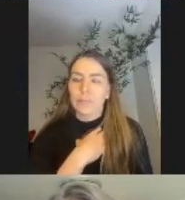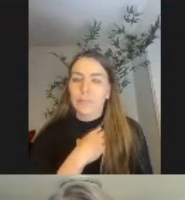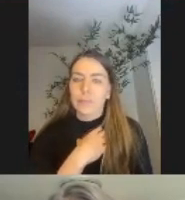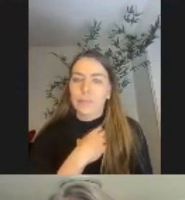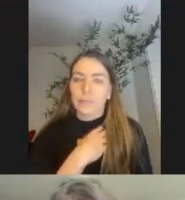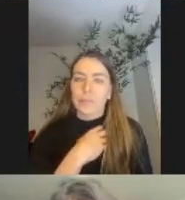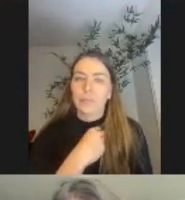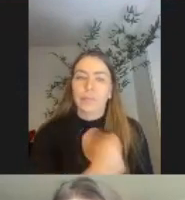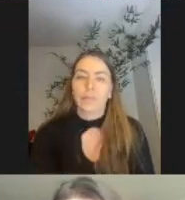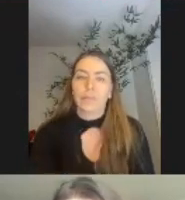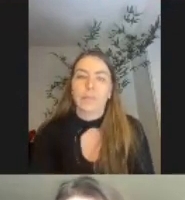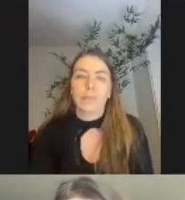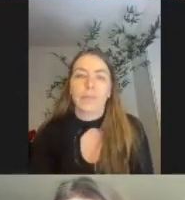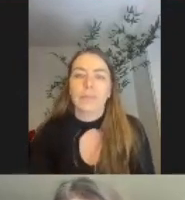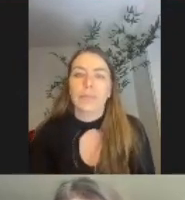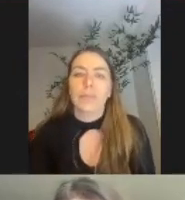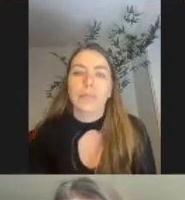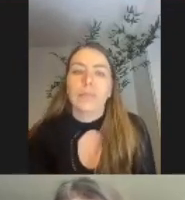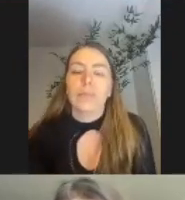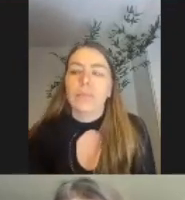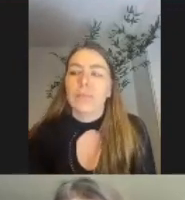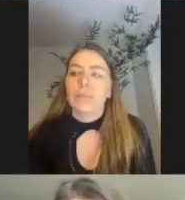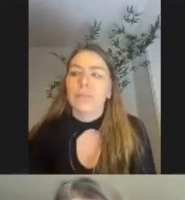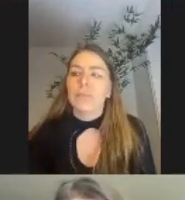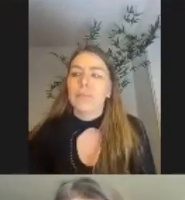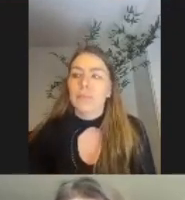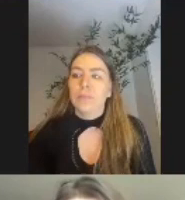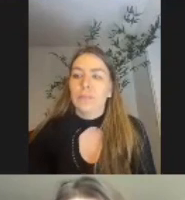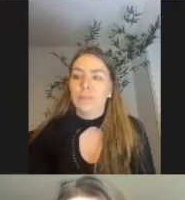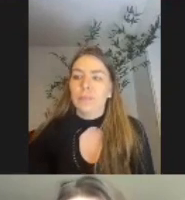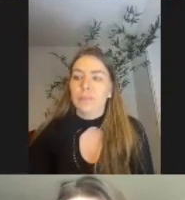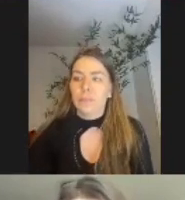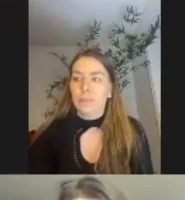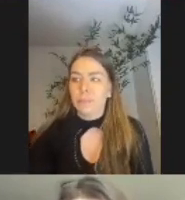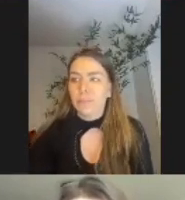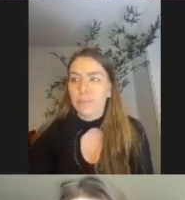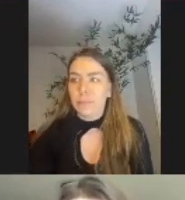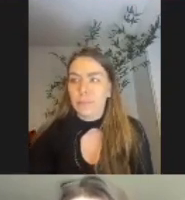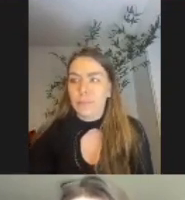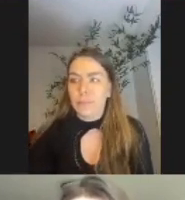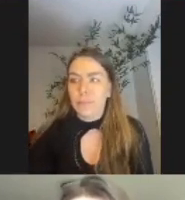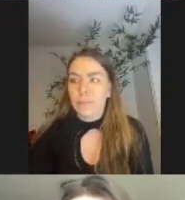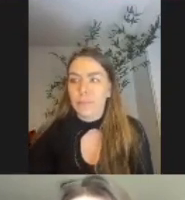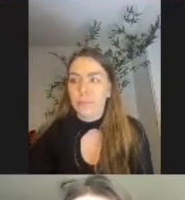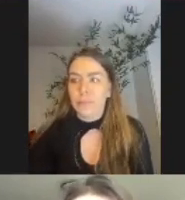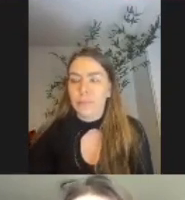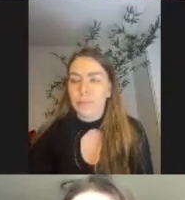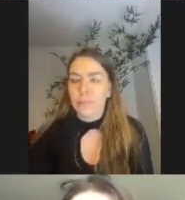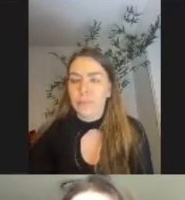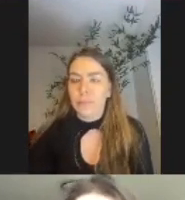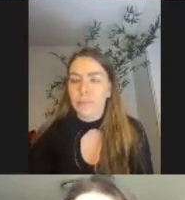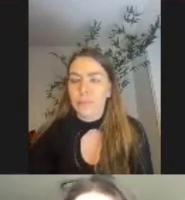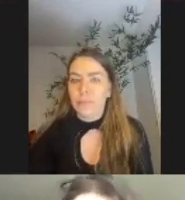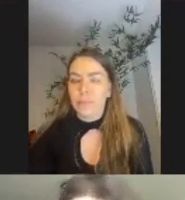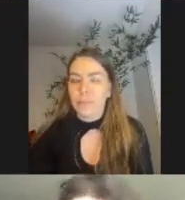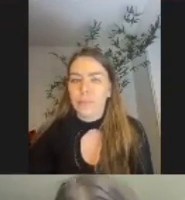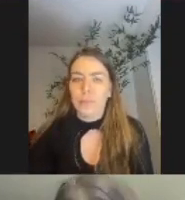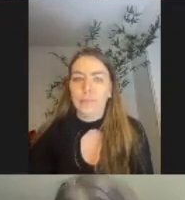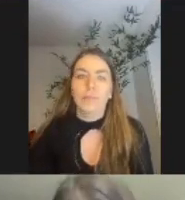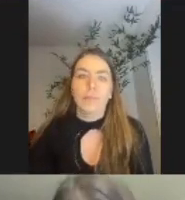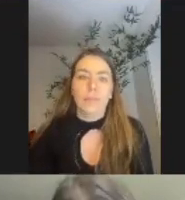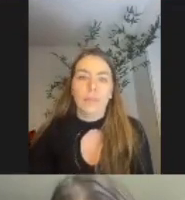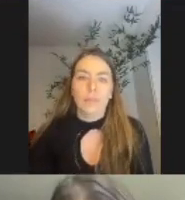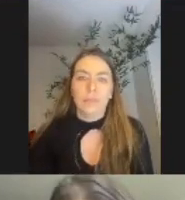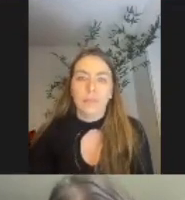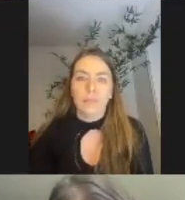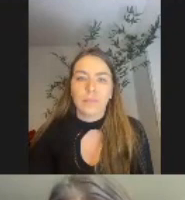você vai usar. Outra dica também para pães com fermento biológico é quando você deixa ele crescer na forma. Então, você